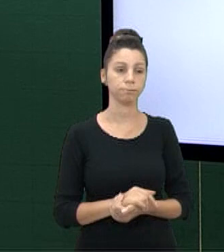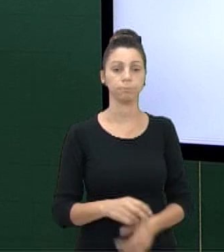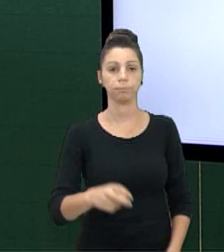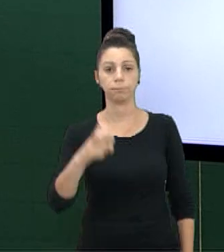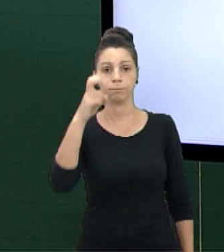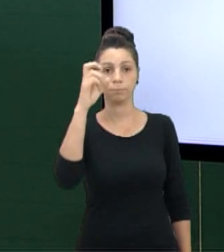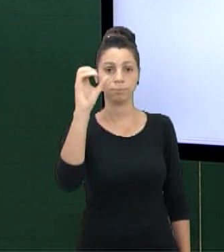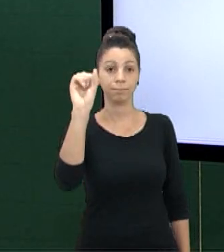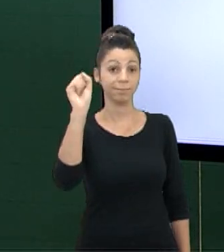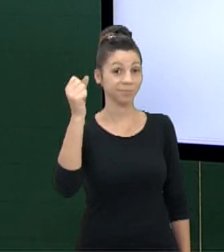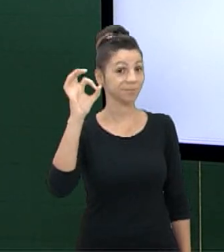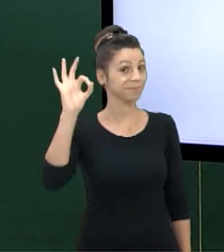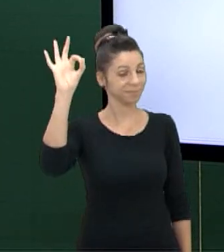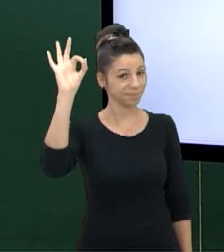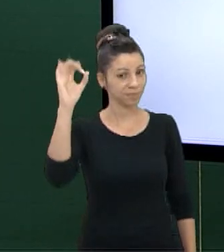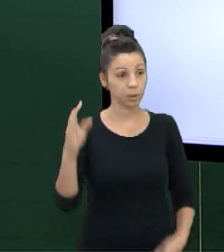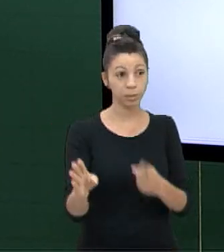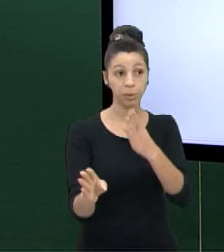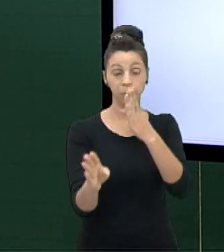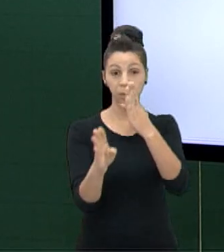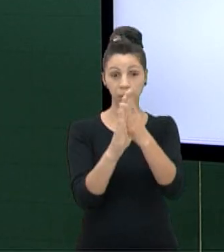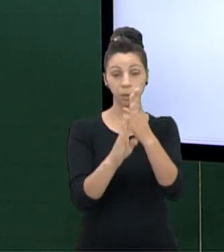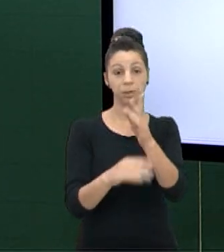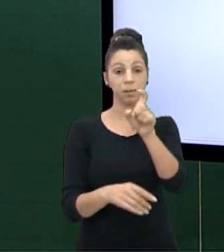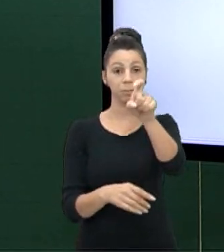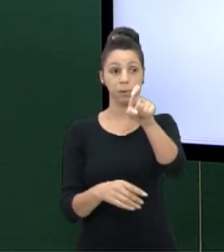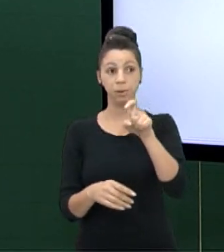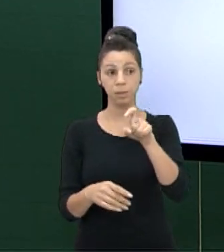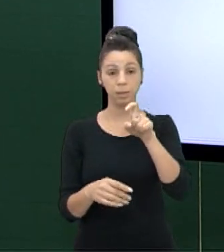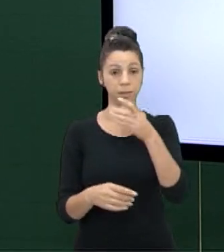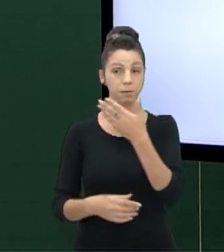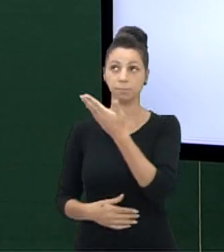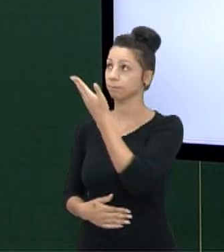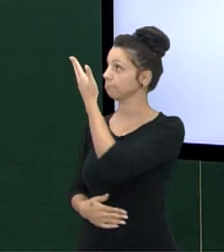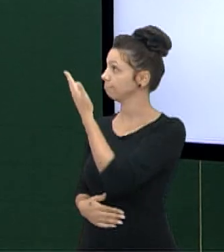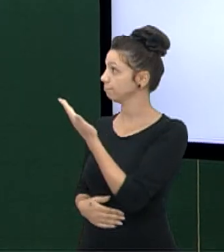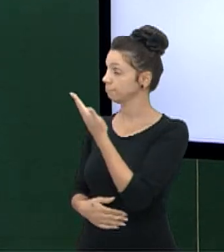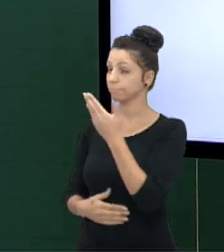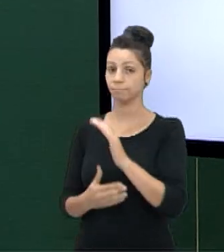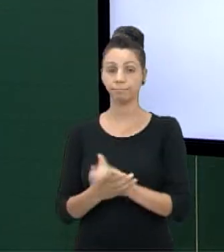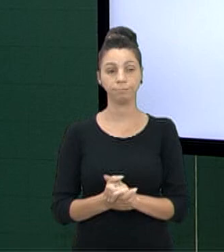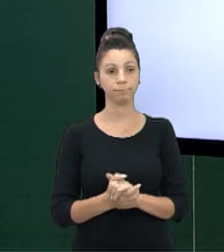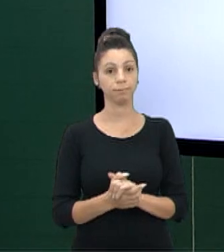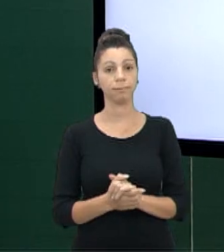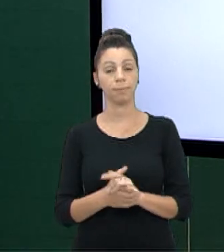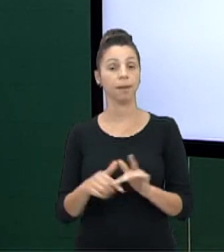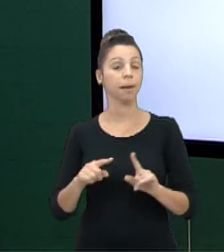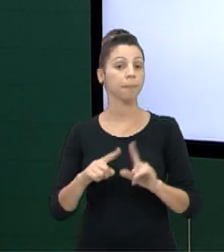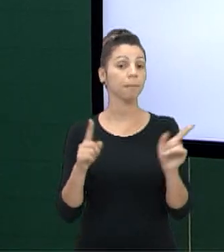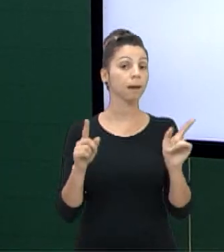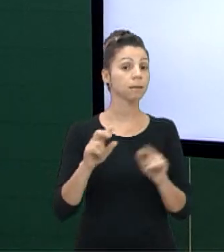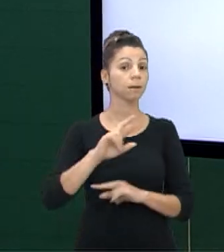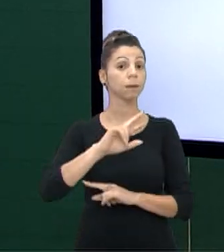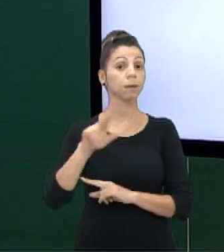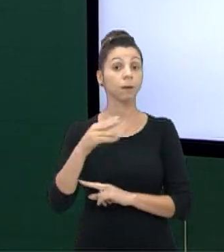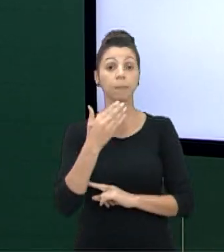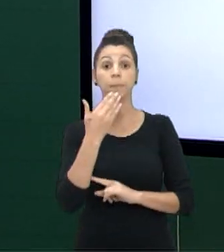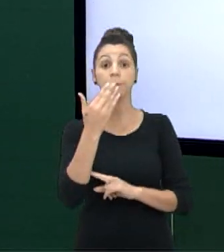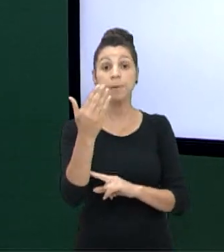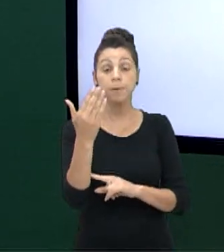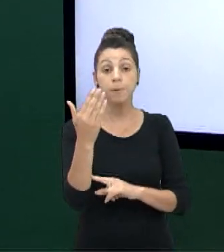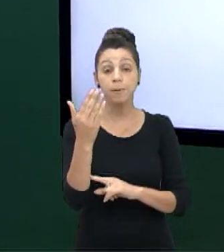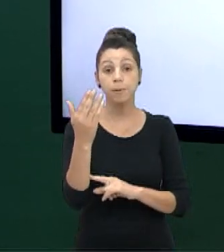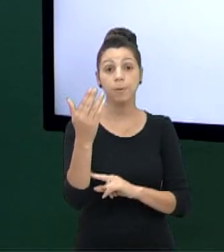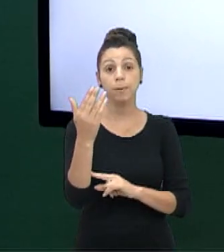58 graus. Achamos o valor de x. Mas veja, ele não pediu o valor de